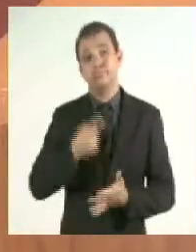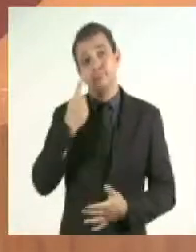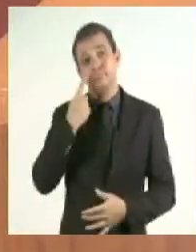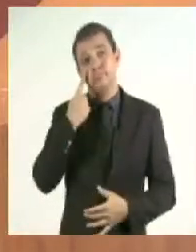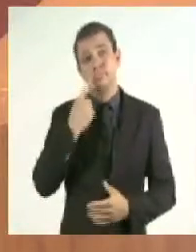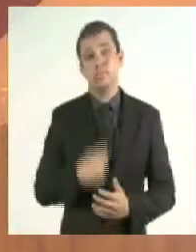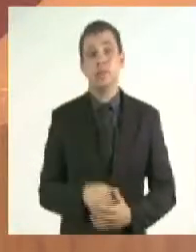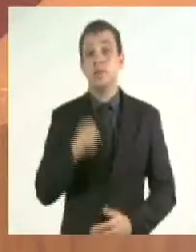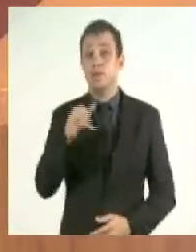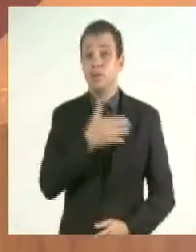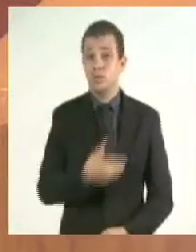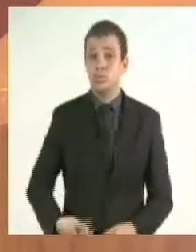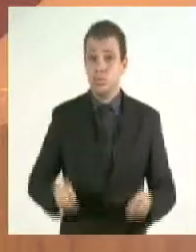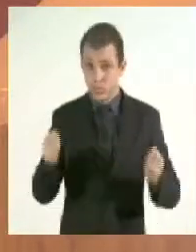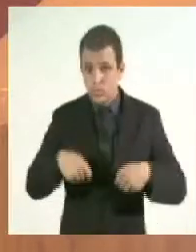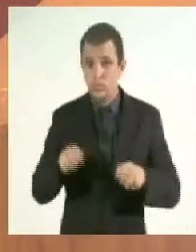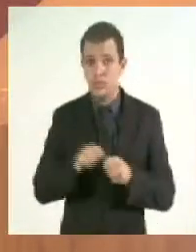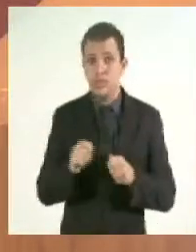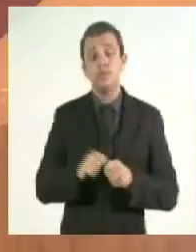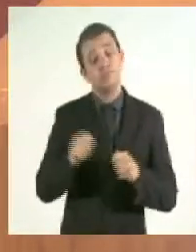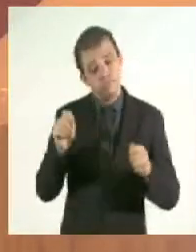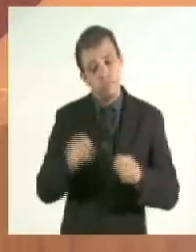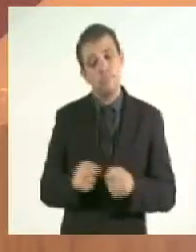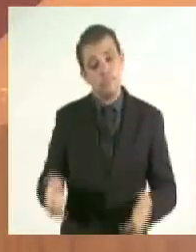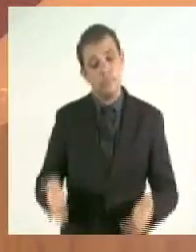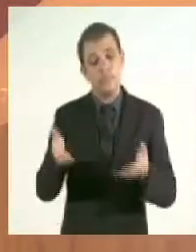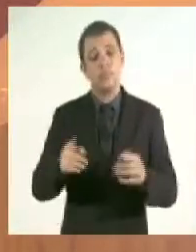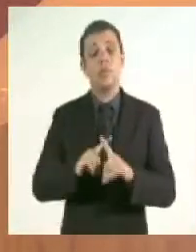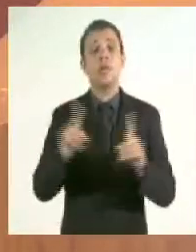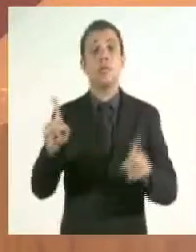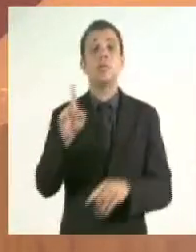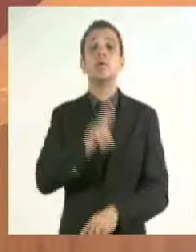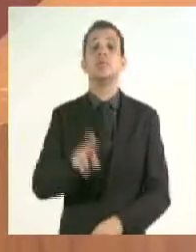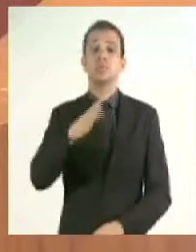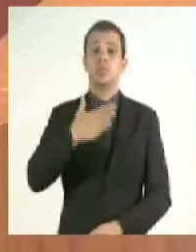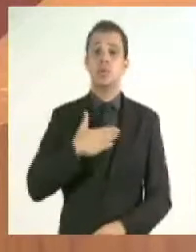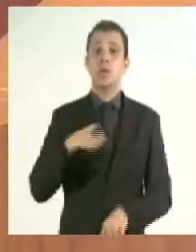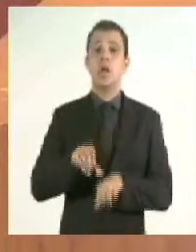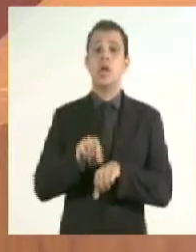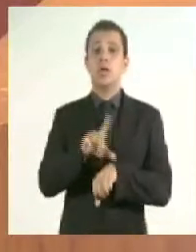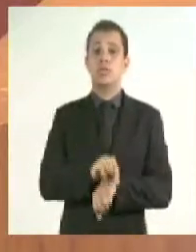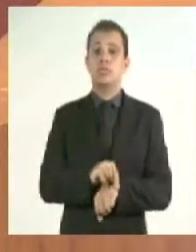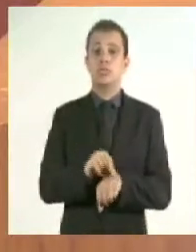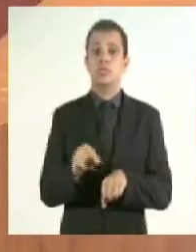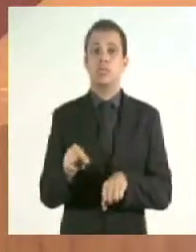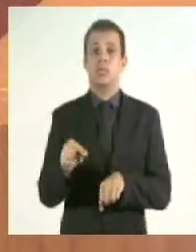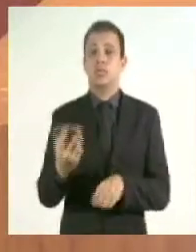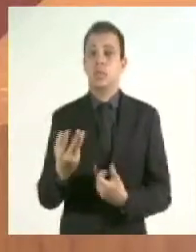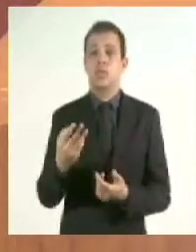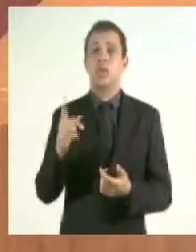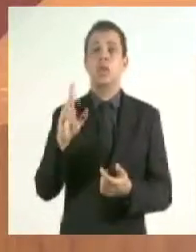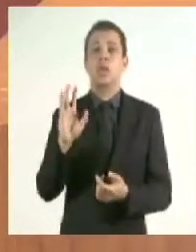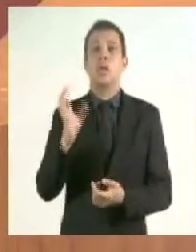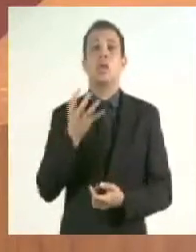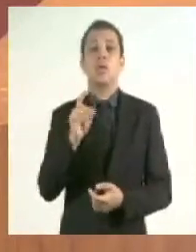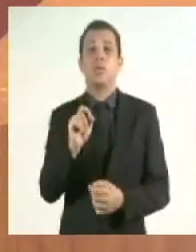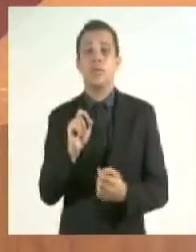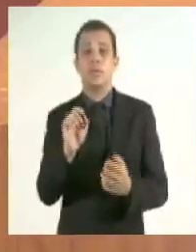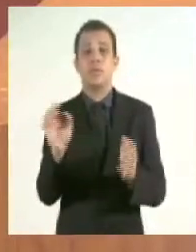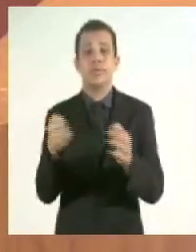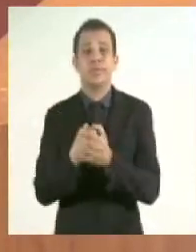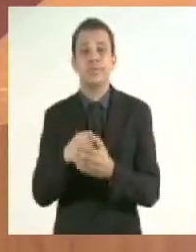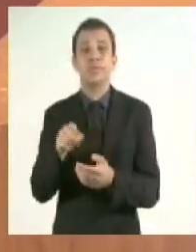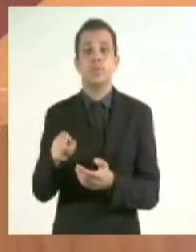acha que pode fazer, faça isso. Agora, não me use de argumento para tentar encobrir uma contratação que foi uma contratação irregular e